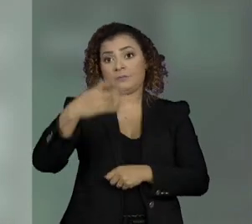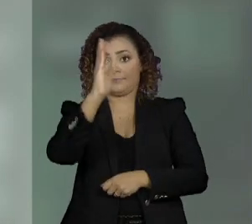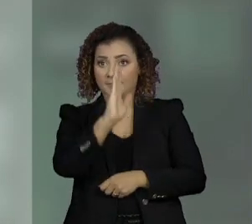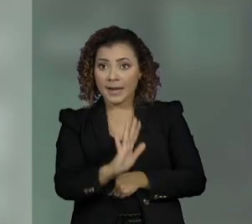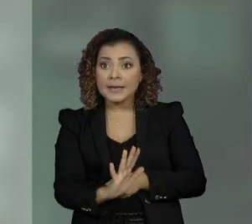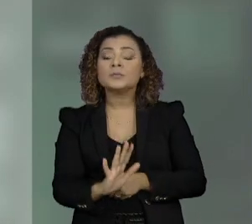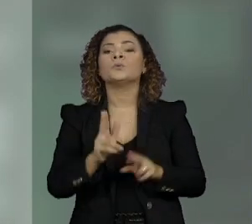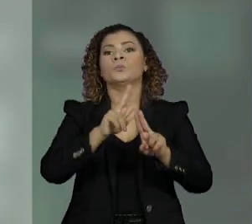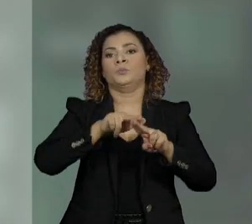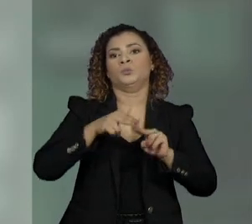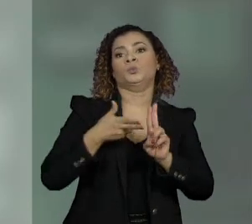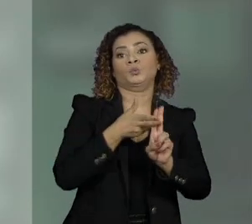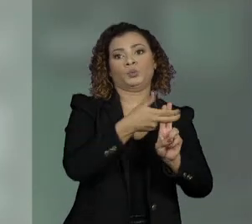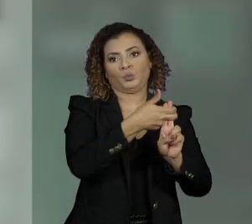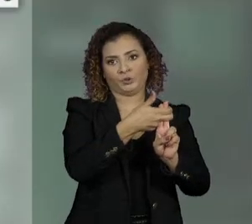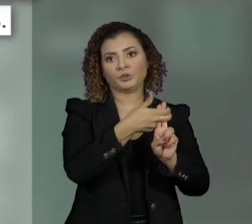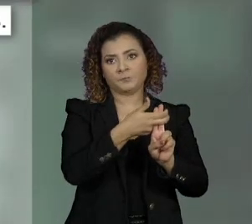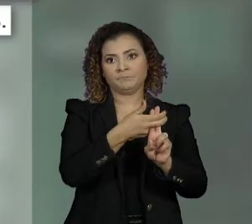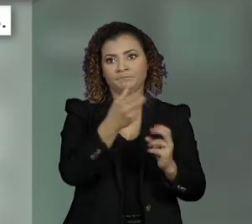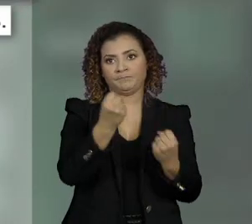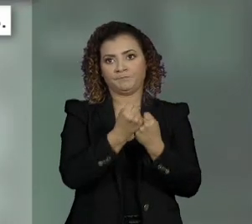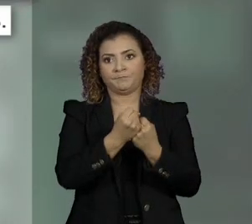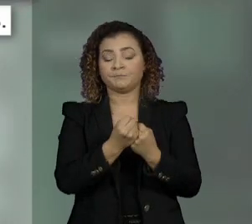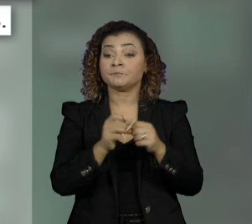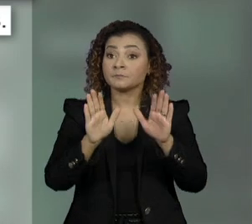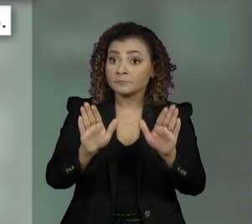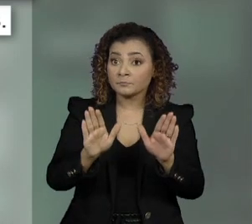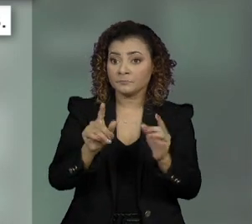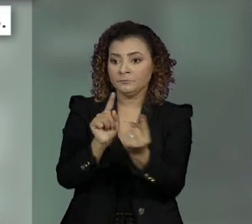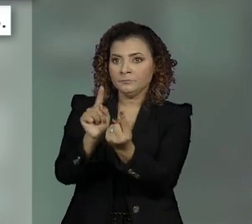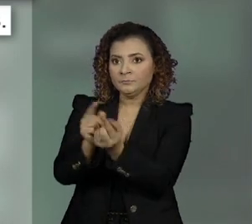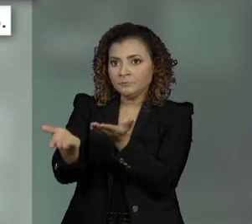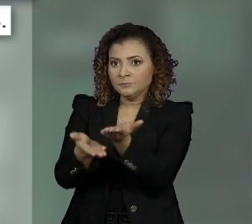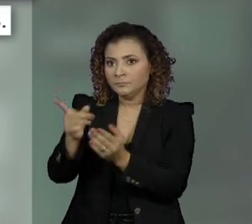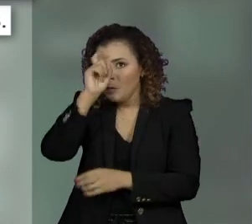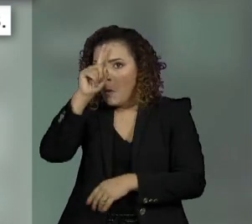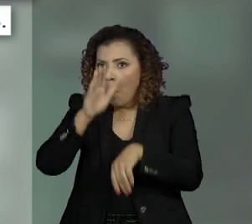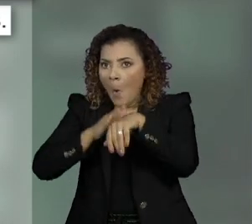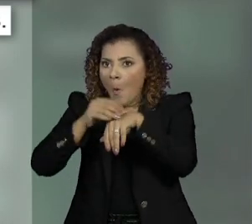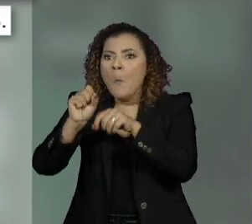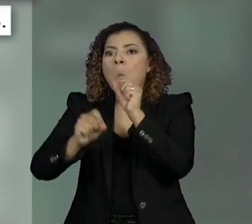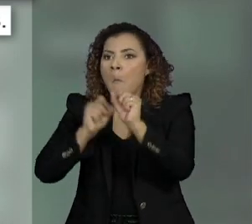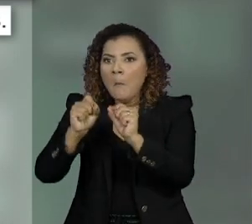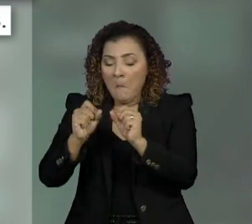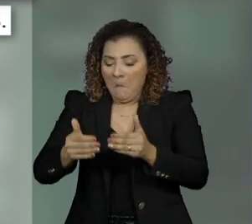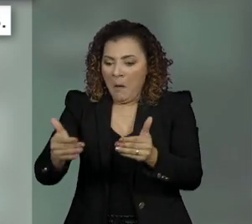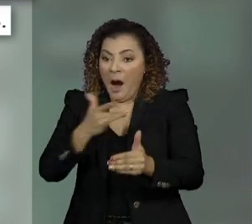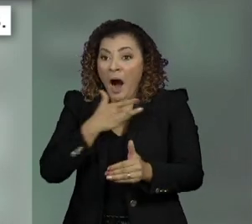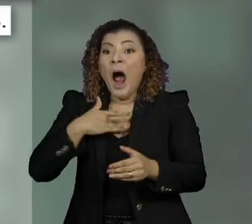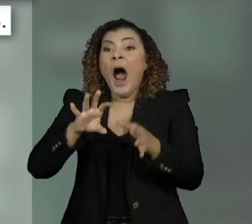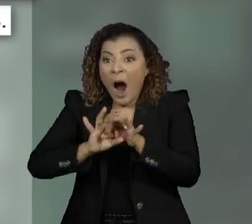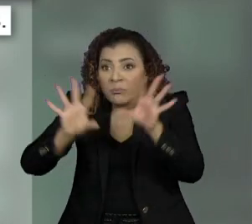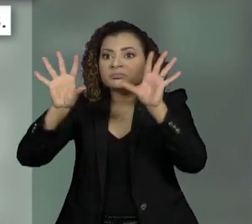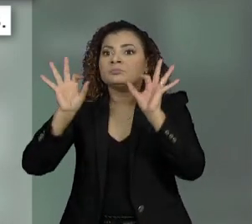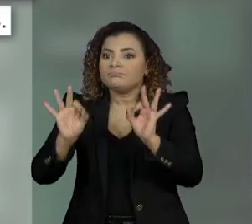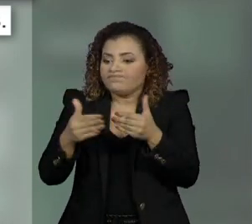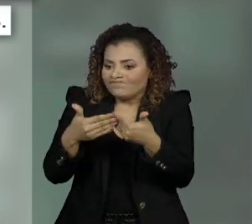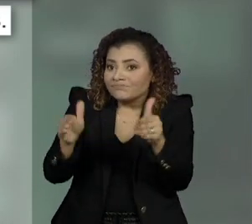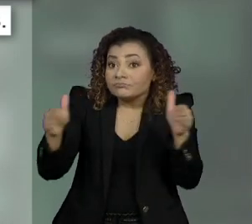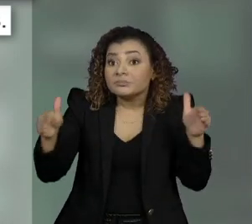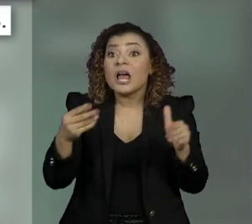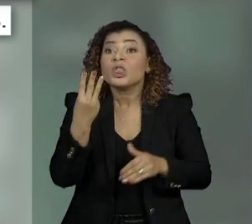pelo Sistema Único de Saúde. Sobre a assistência hospitalar, a nota diz que o Ministério da Saúde autorizou a abertura de